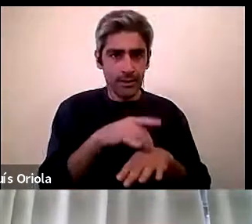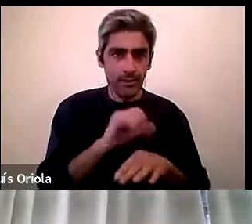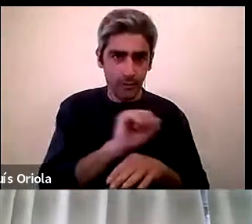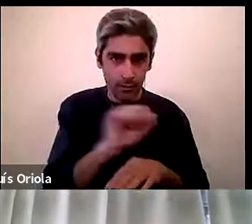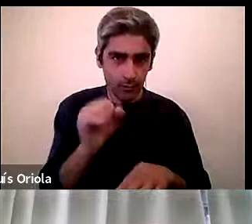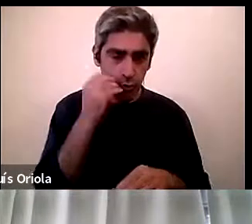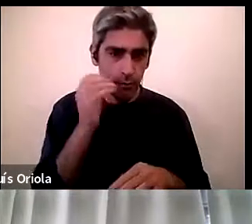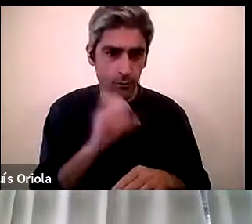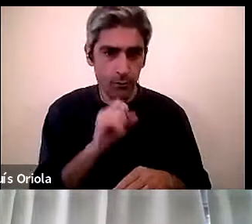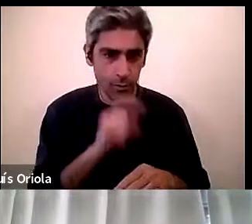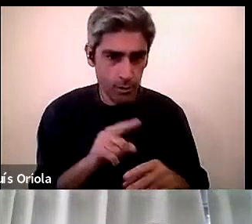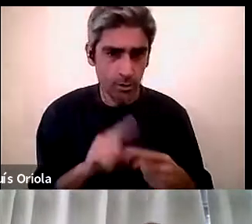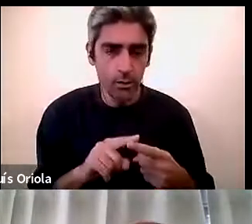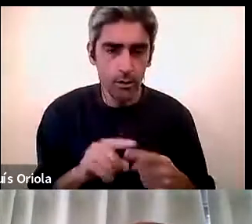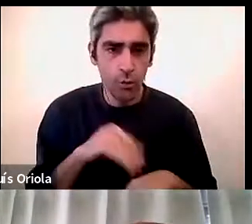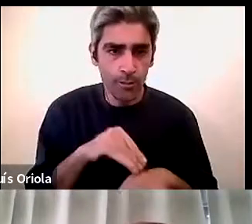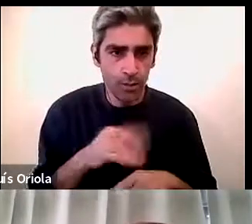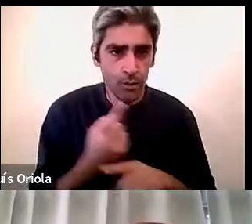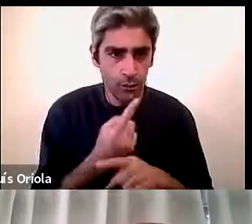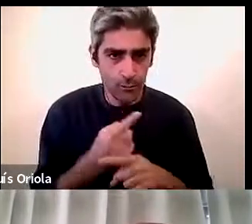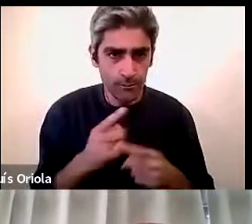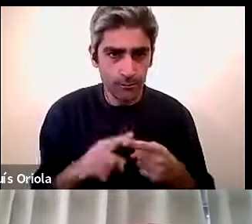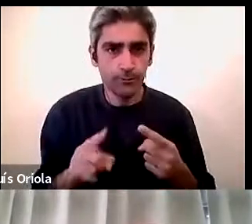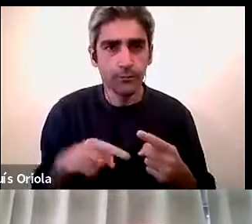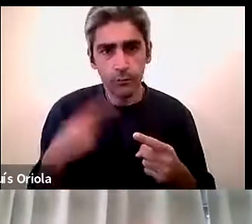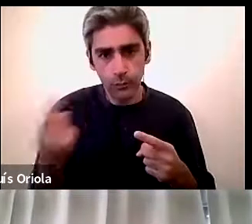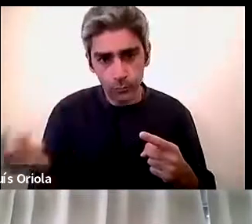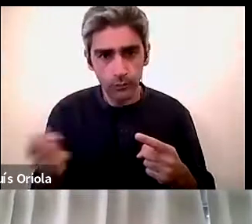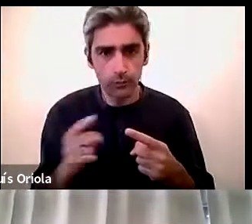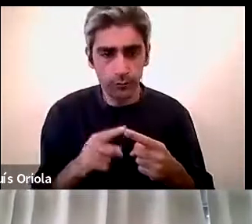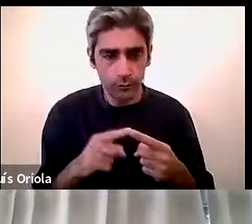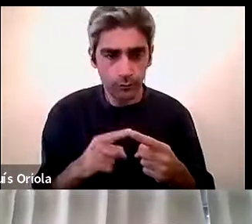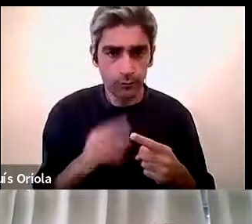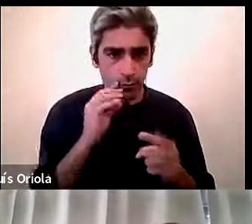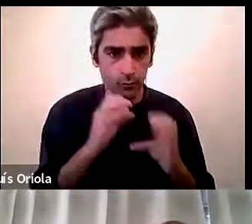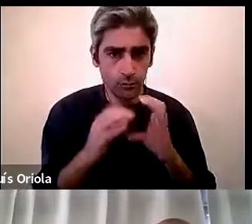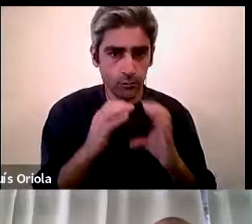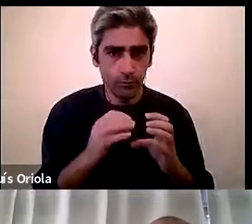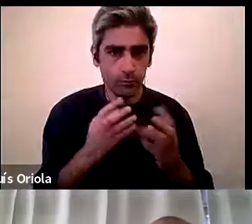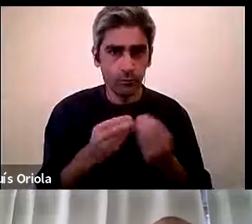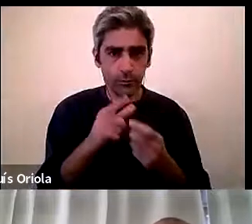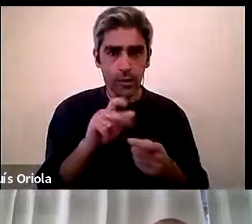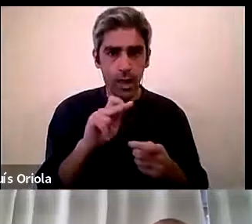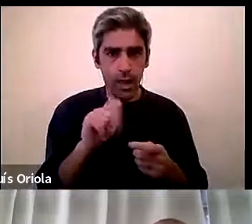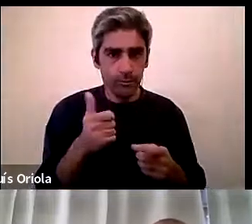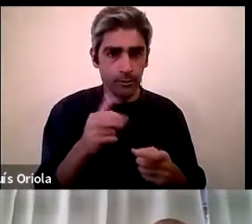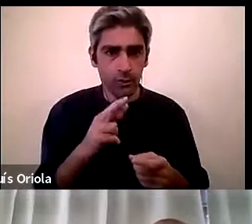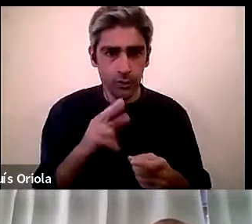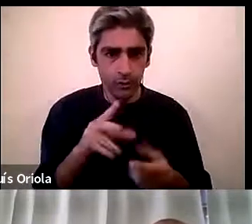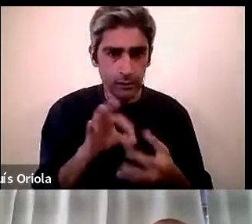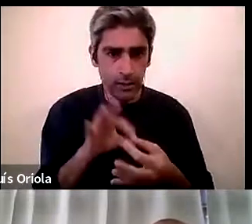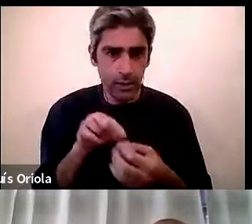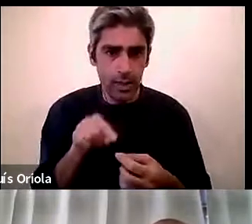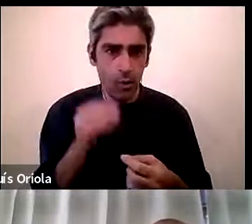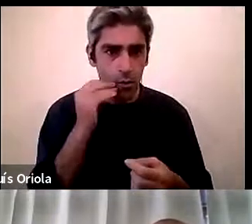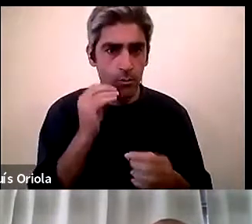forma podemos fazer chegar propostas, comentários acerca do guia ou outros, ou seja, a forma de comunicação para o LabX. Há aqui muitas questões sobre a